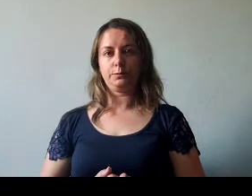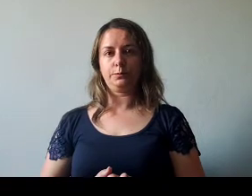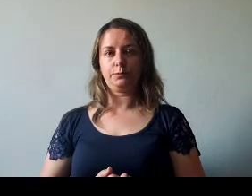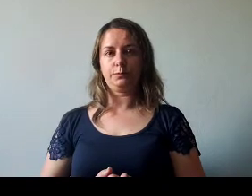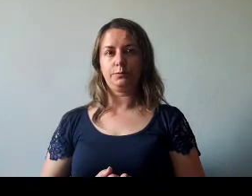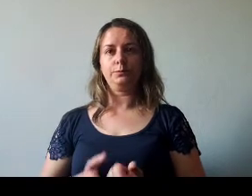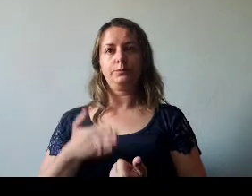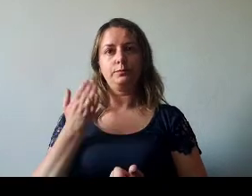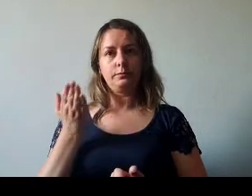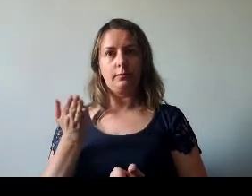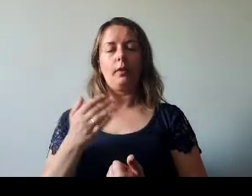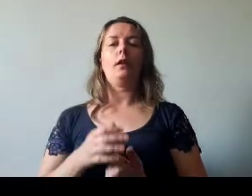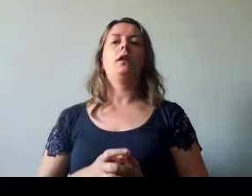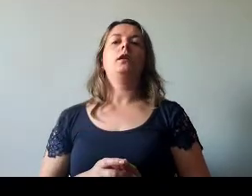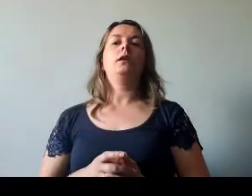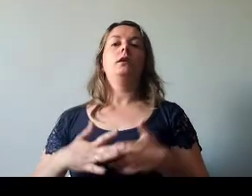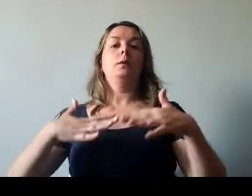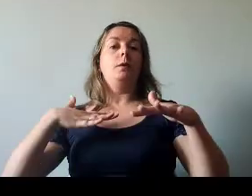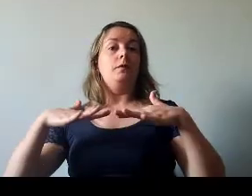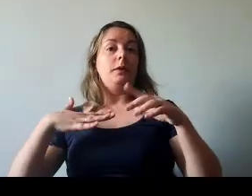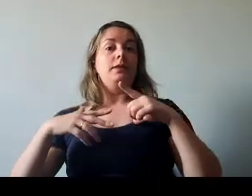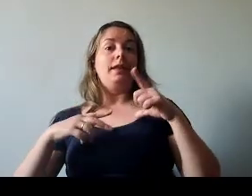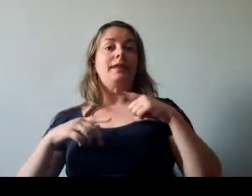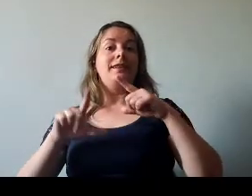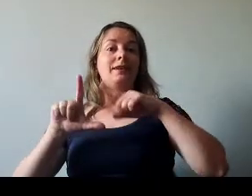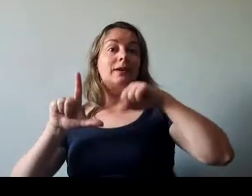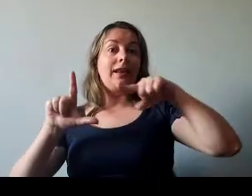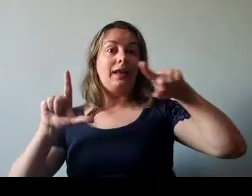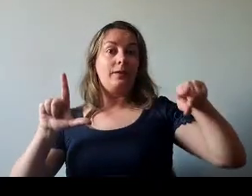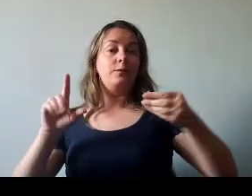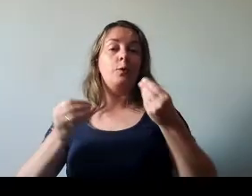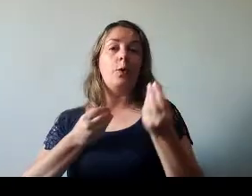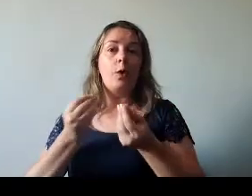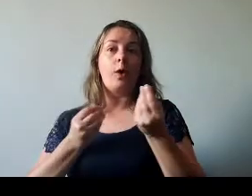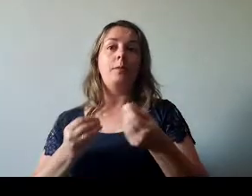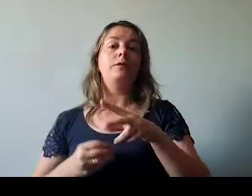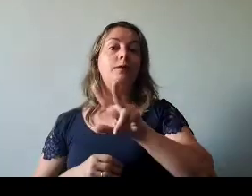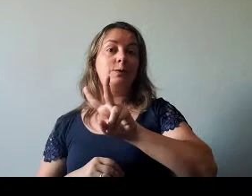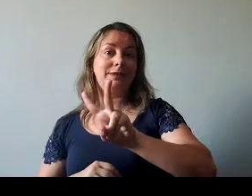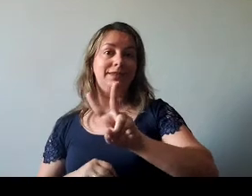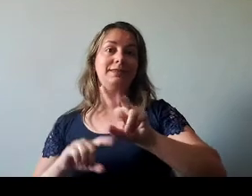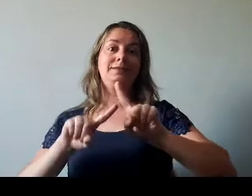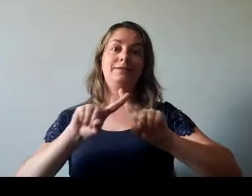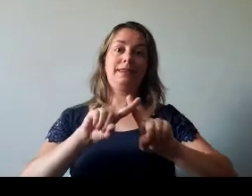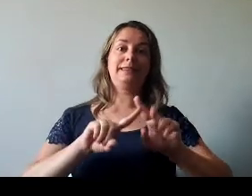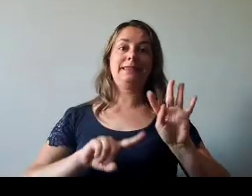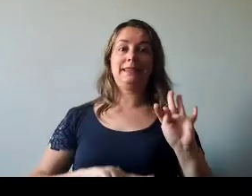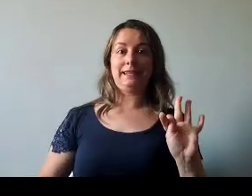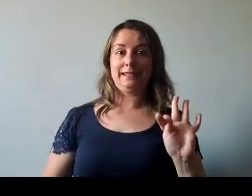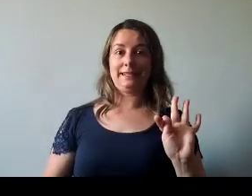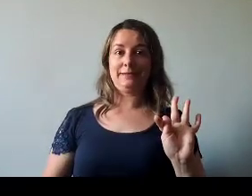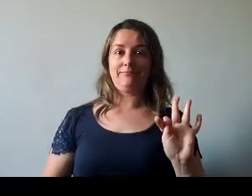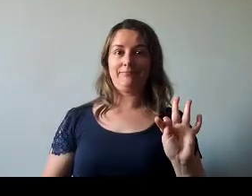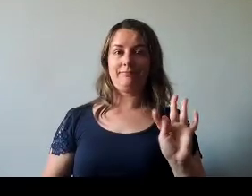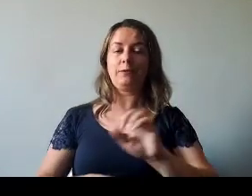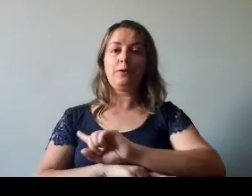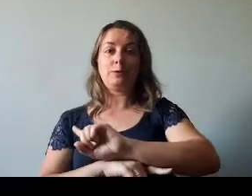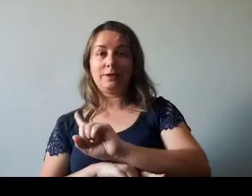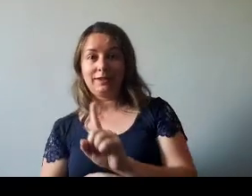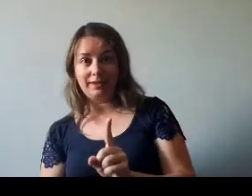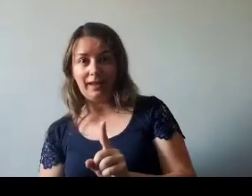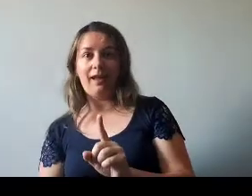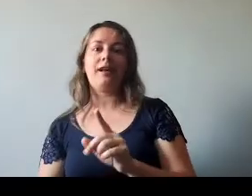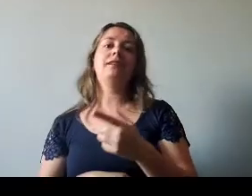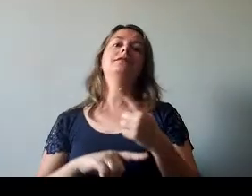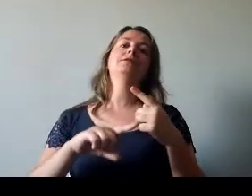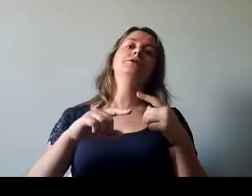nesse movimento um gráfico velocidade versus tempo, velocidade em função do tempo. Veja que a nossa equação